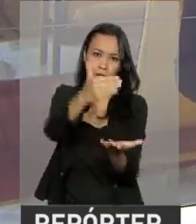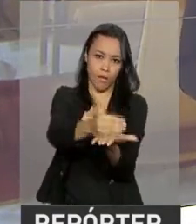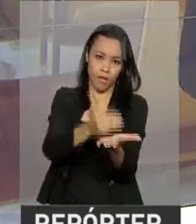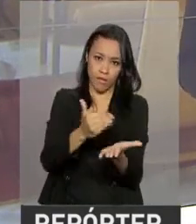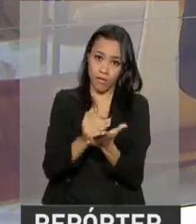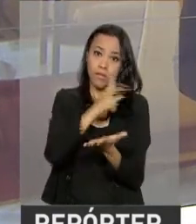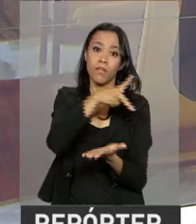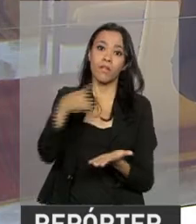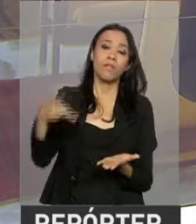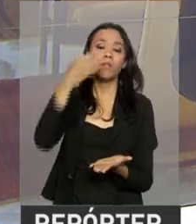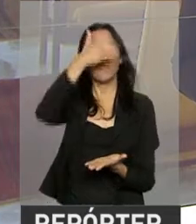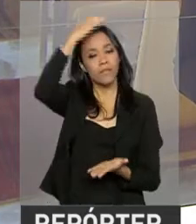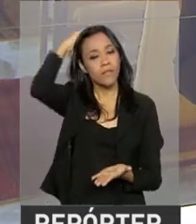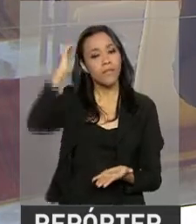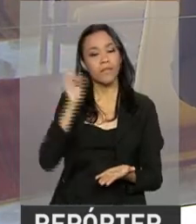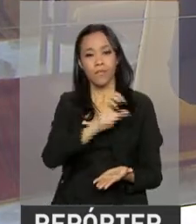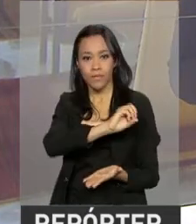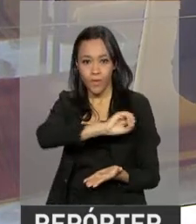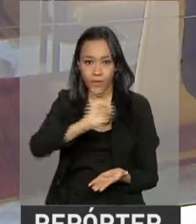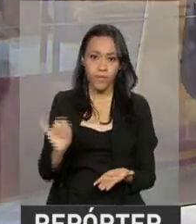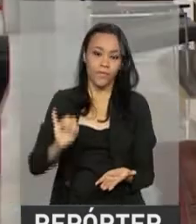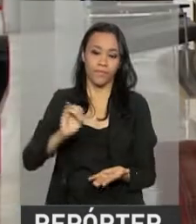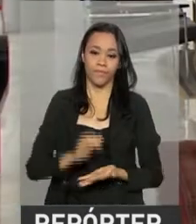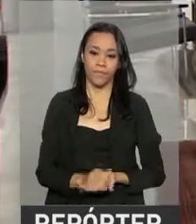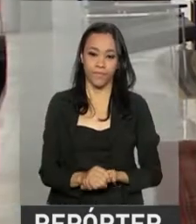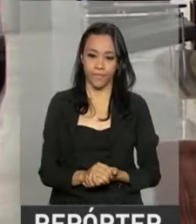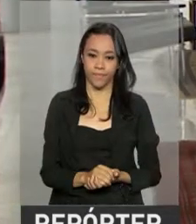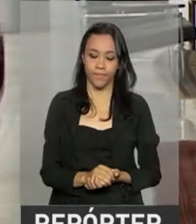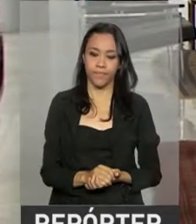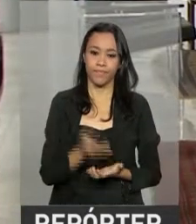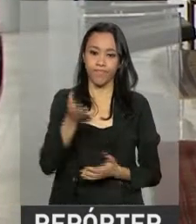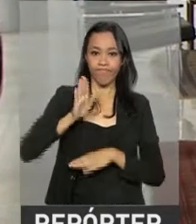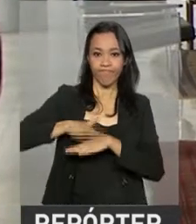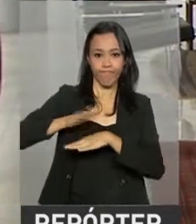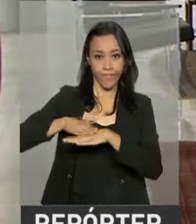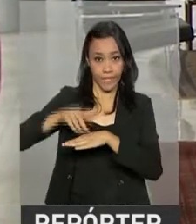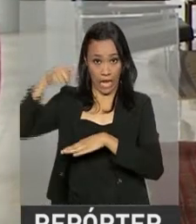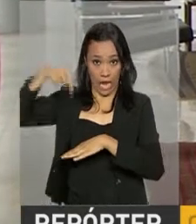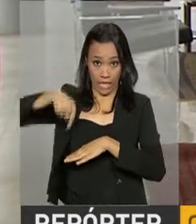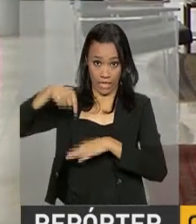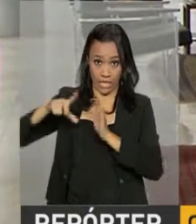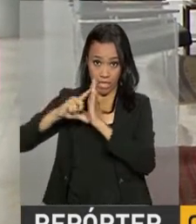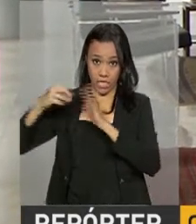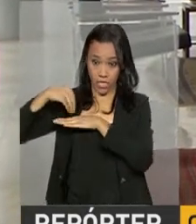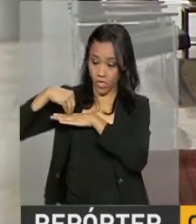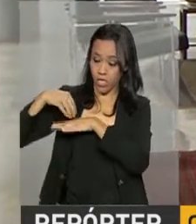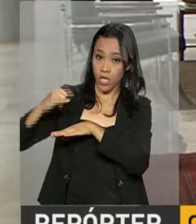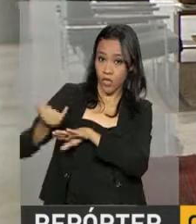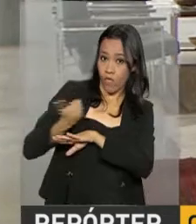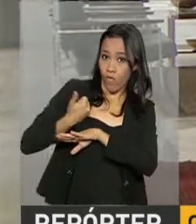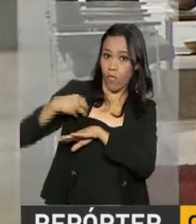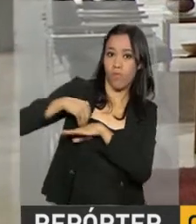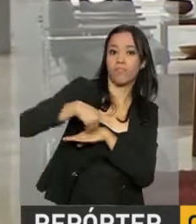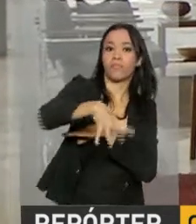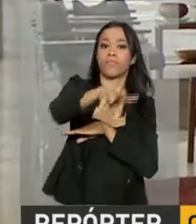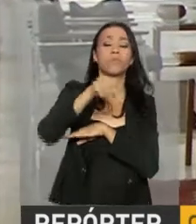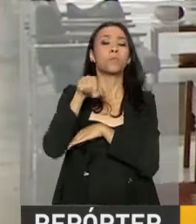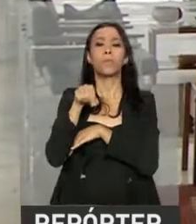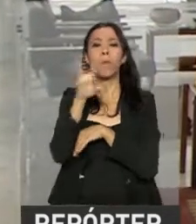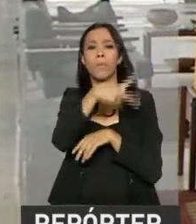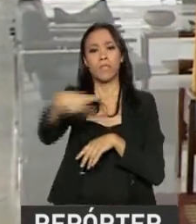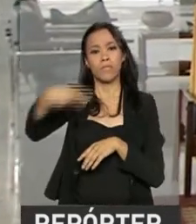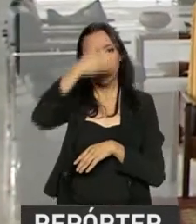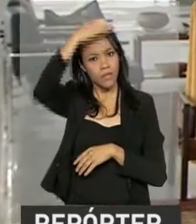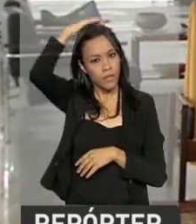Michel Temer Oi Gabriela Renata segundo a assessoria da presidência da república o presidente em exercício Michel